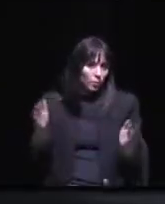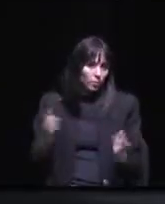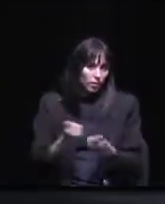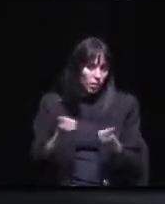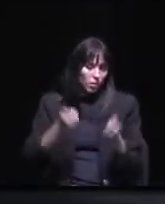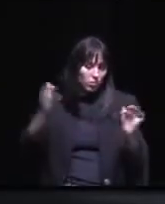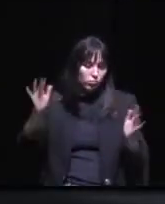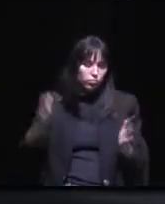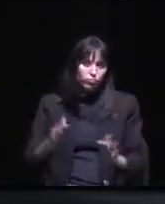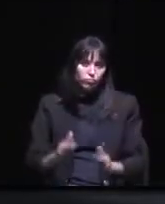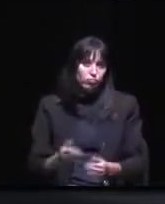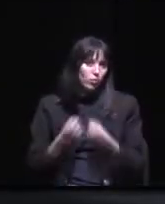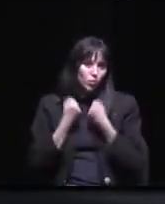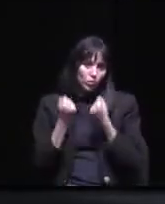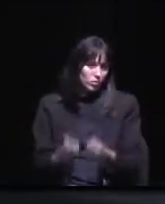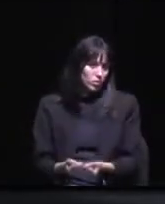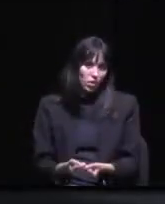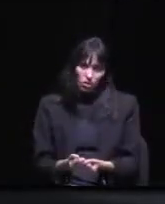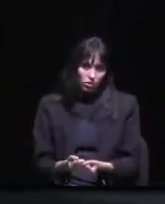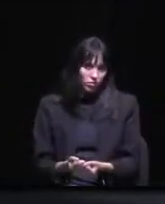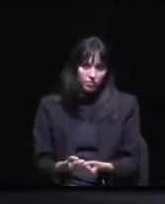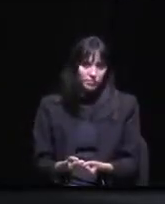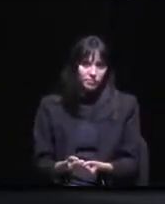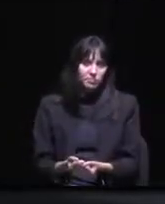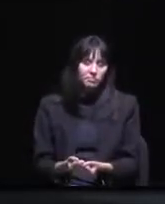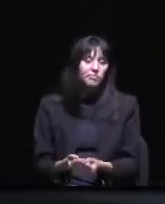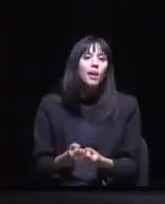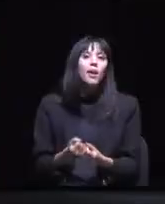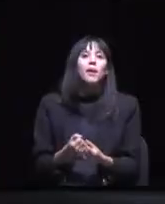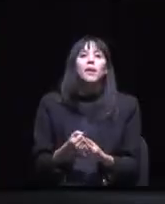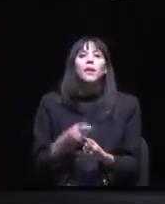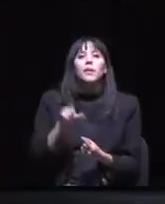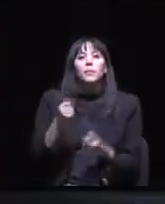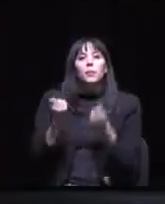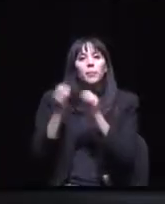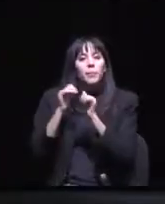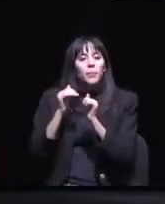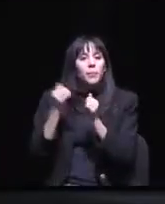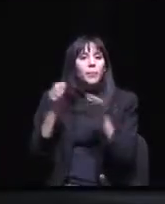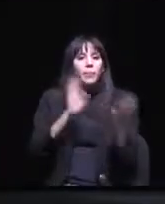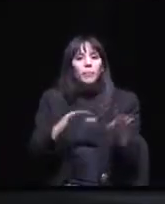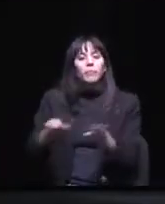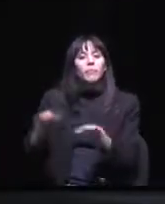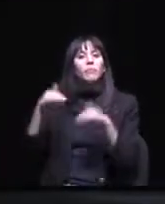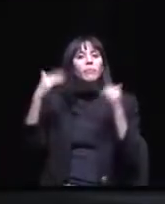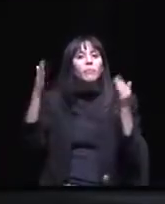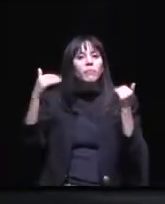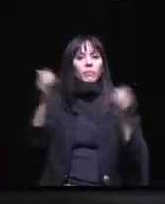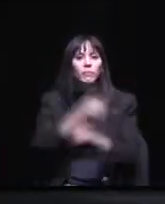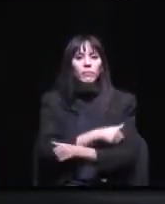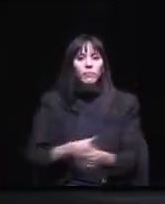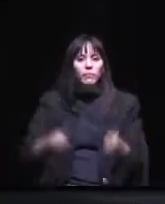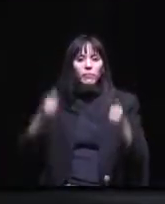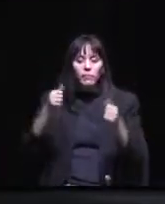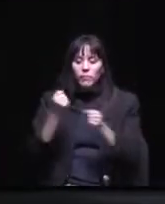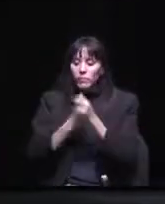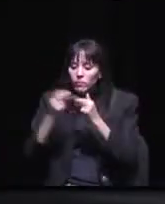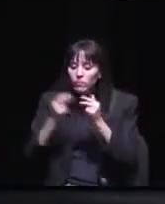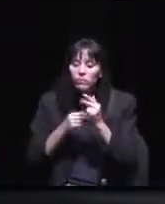de automóveis que entram e que circulam na cidade e os parques dissuasores à entrada da cidade continuam por